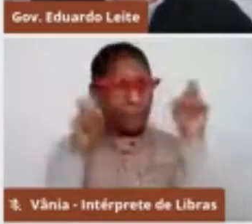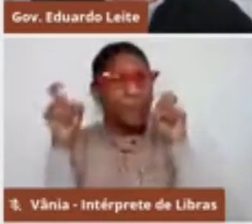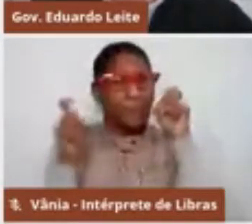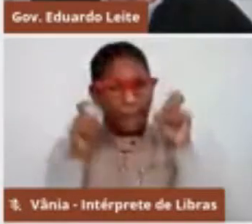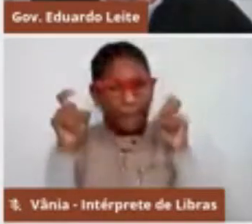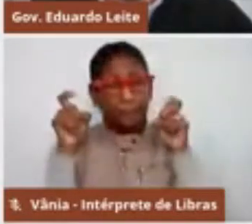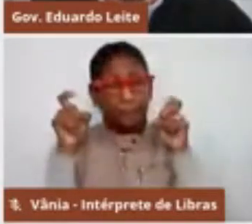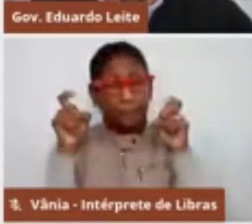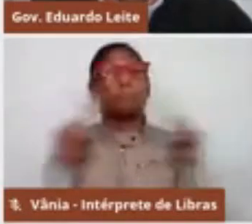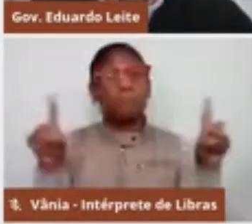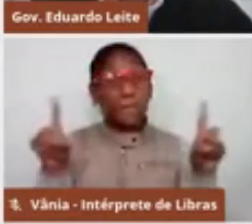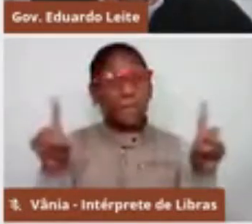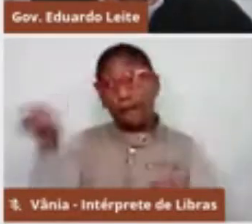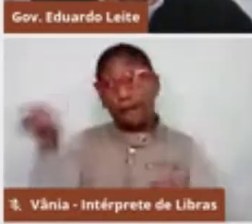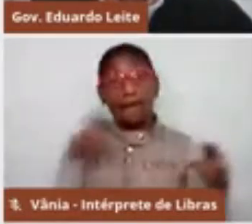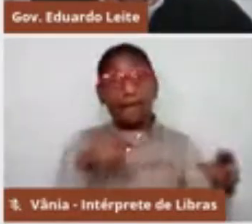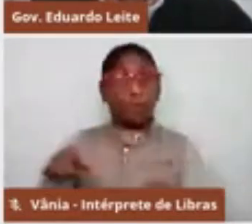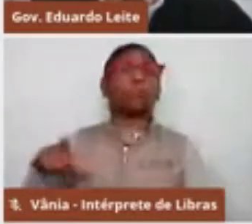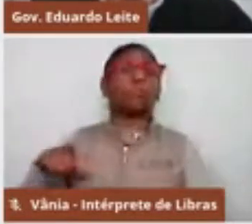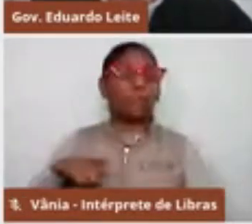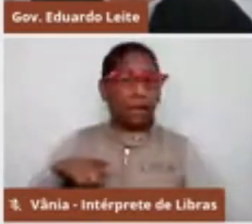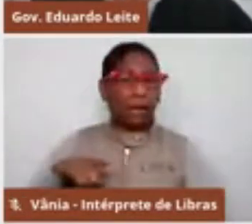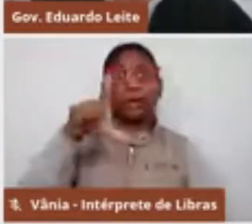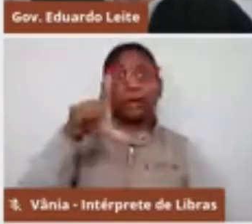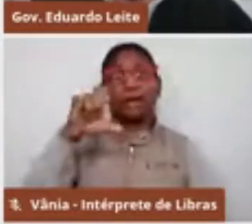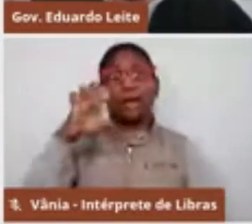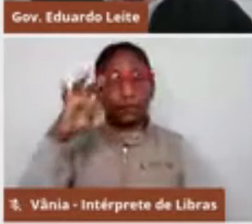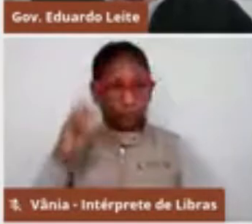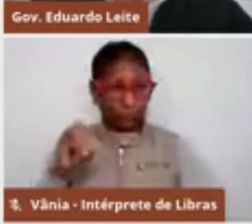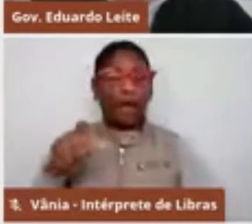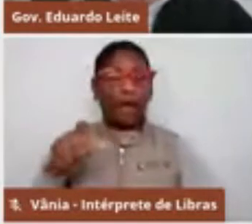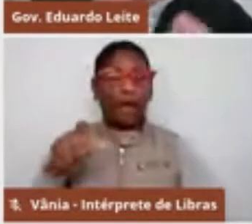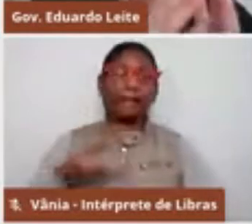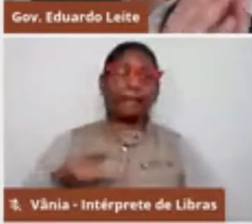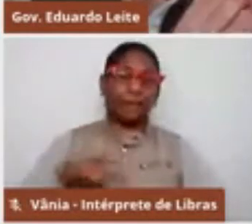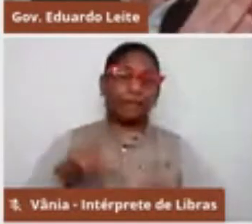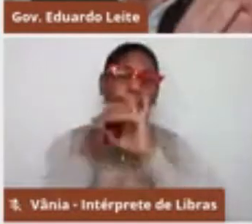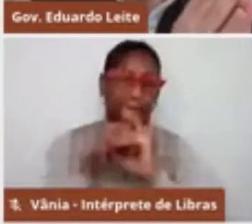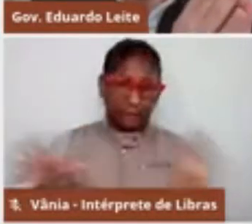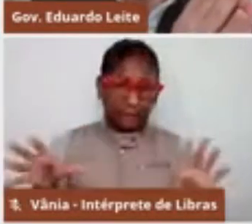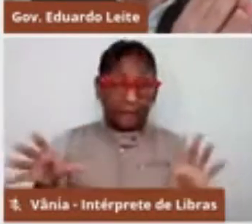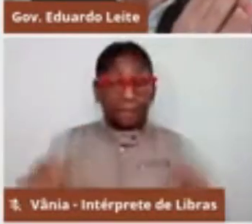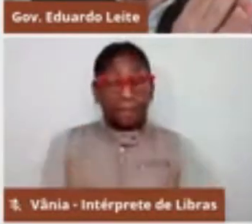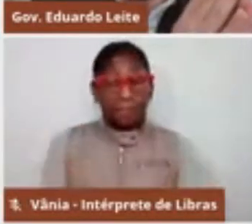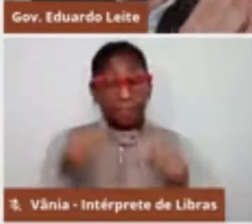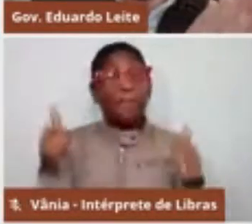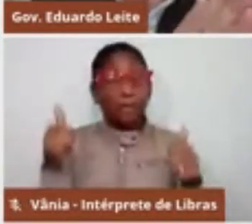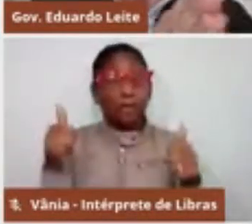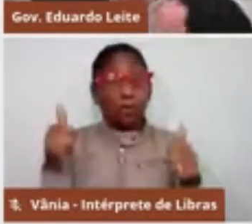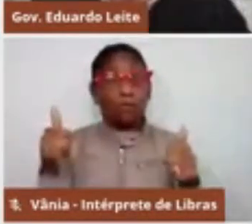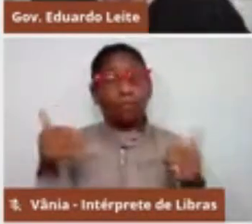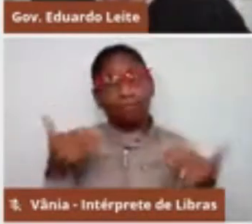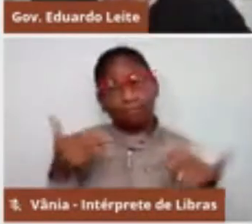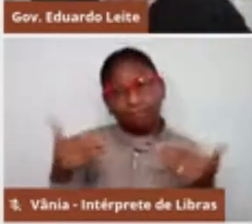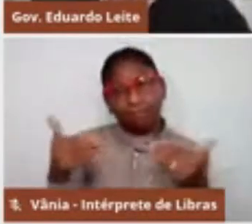região onde há muita disponibilidade de leitos hospitalares. Há uma melhoria, no caso, na proporção de ativos